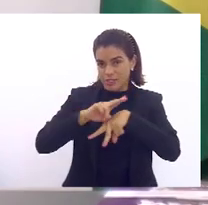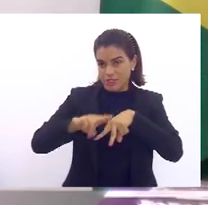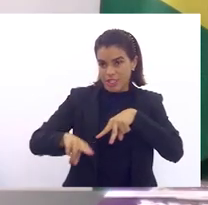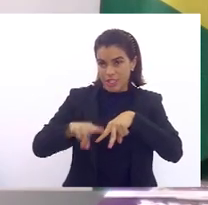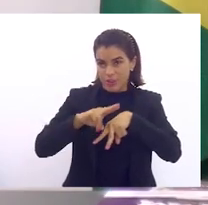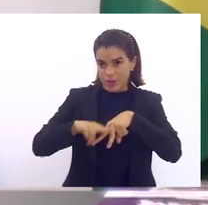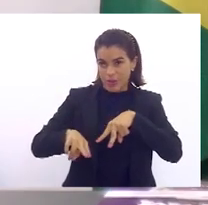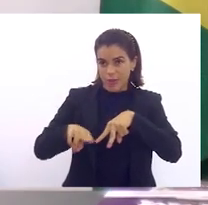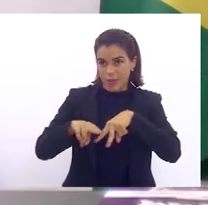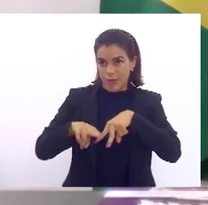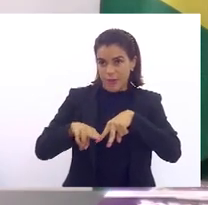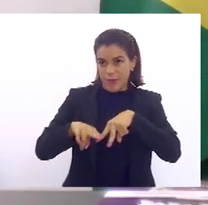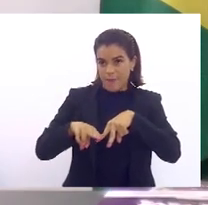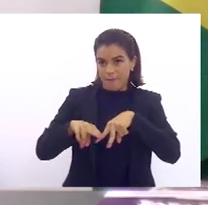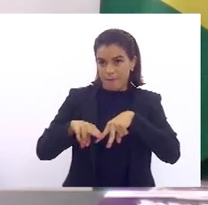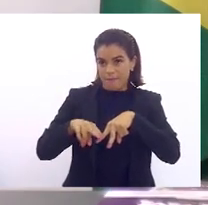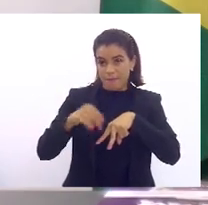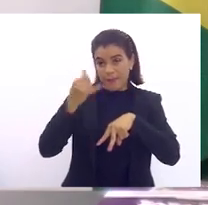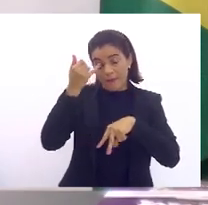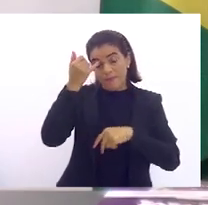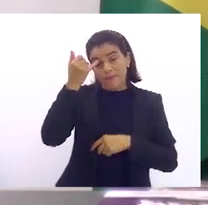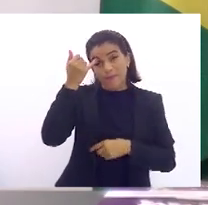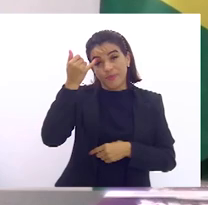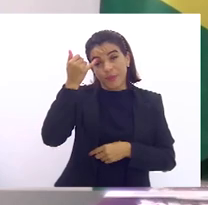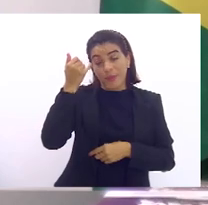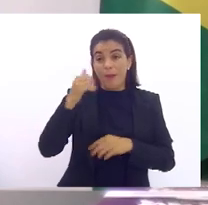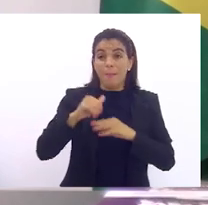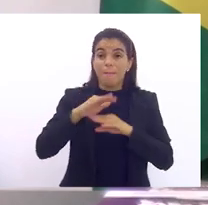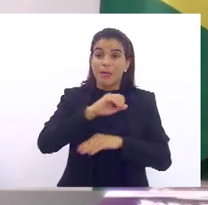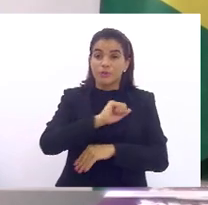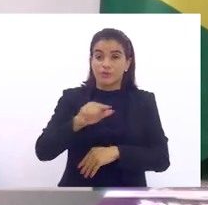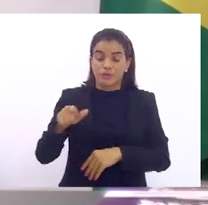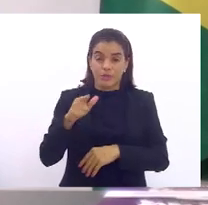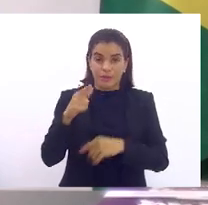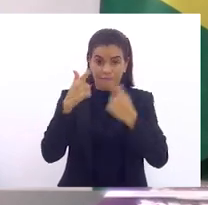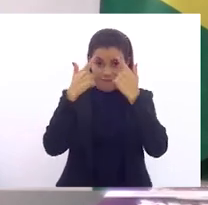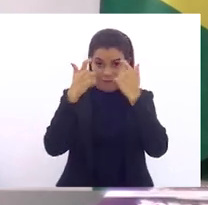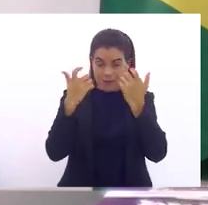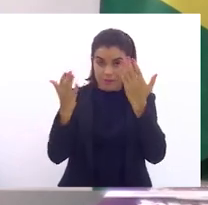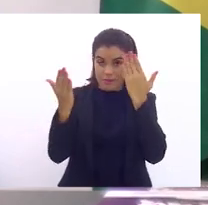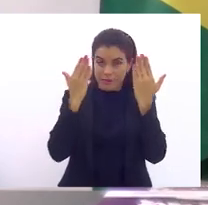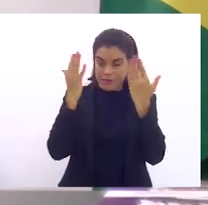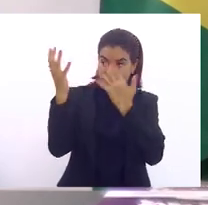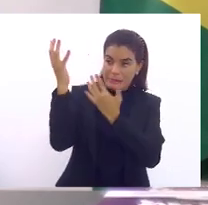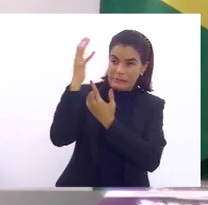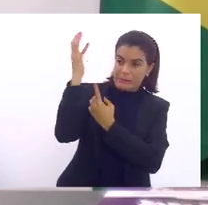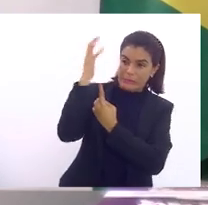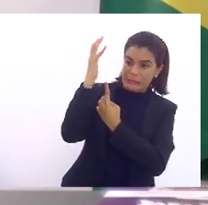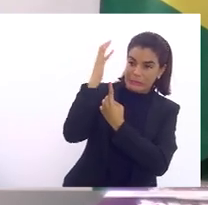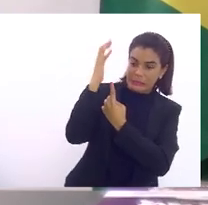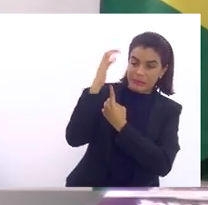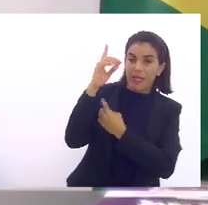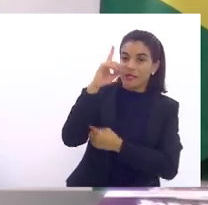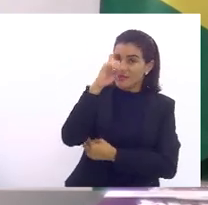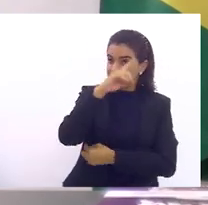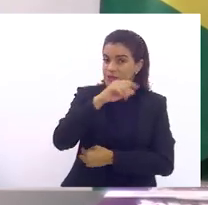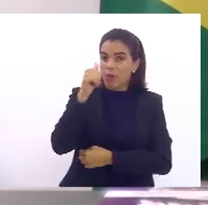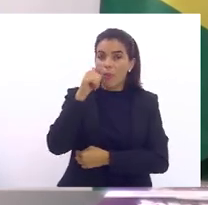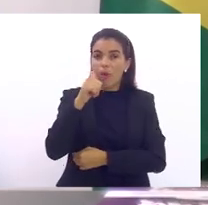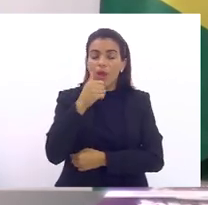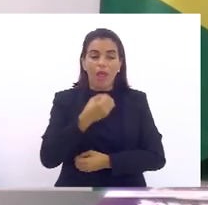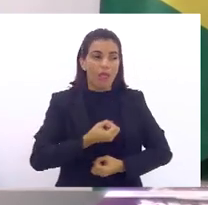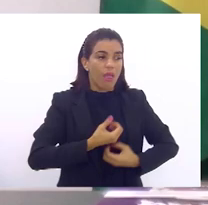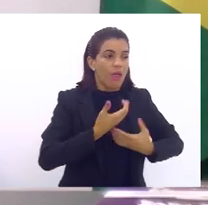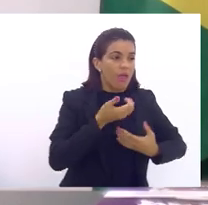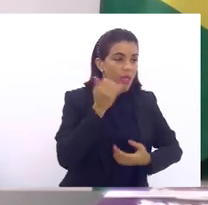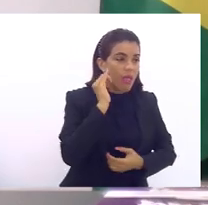das violências que mais dialogam com a violência estrutural de gênero além da violência psicológica né então é muito difícil para uma mulher muitas vezes relatar que foi